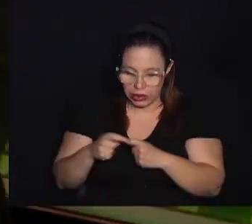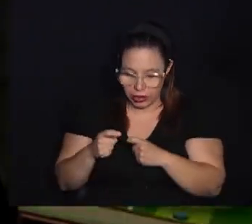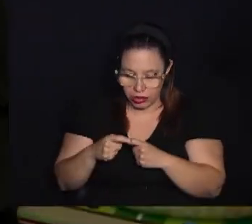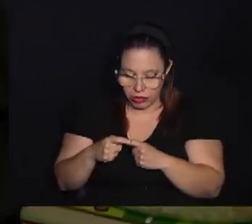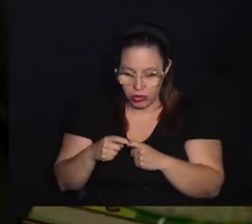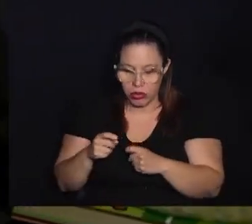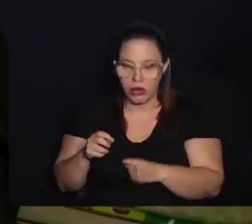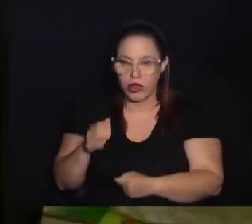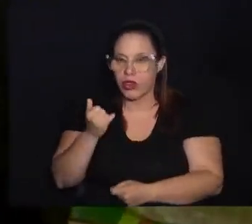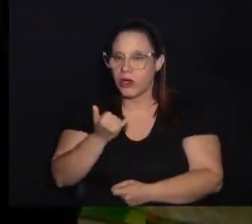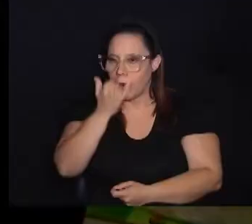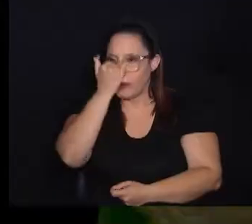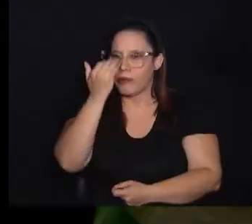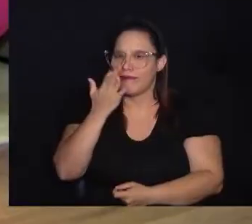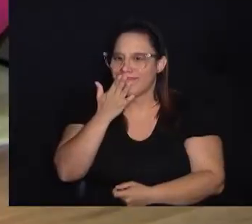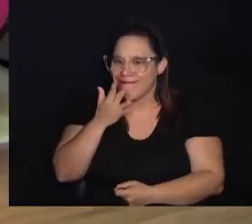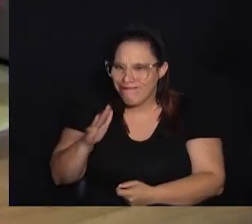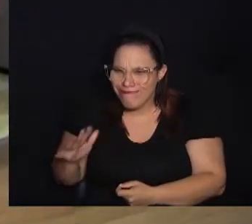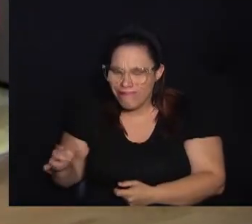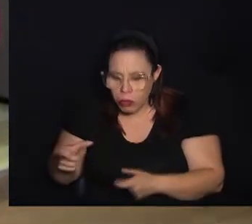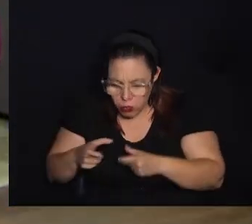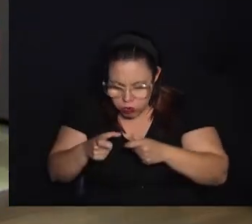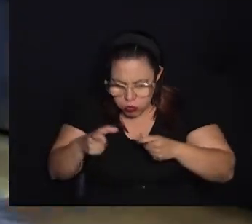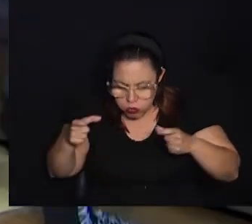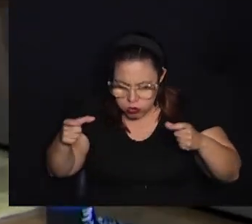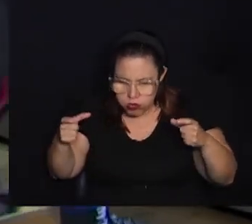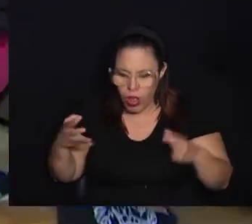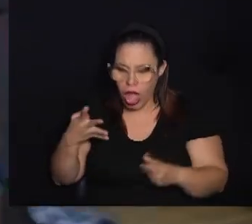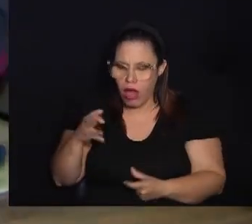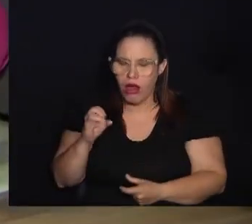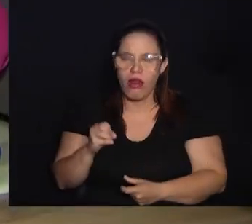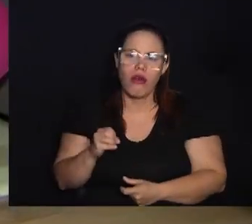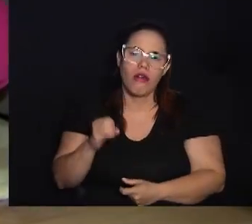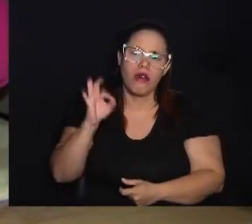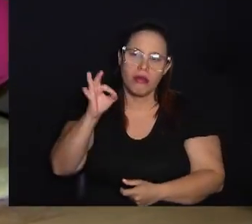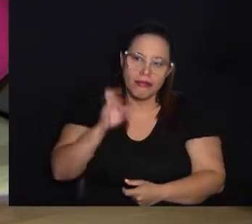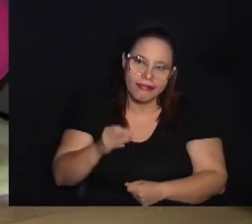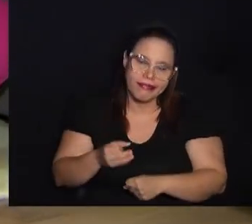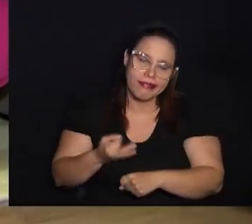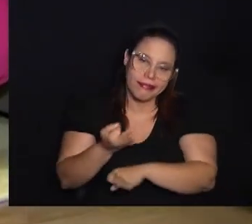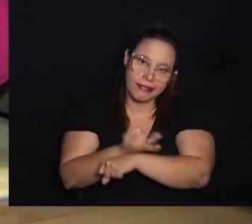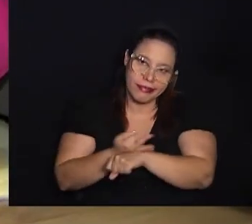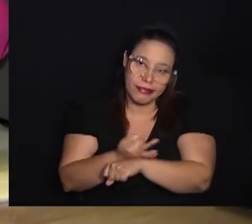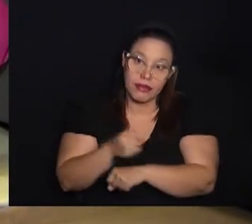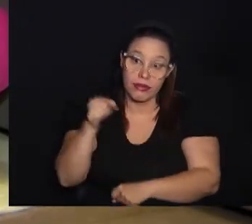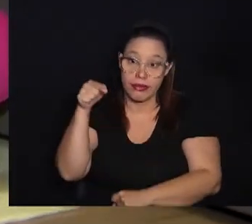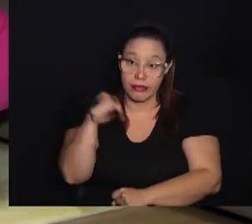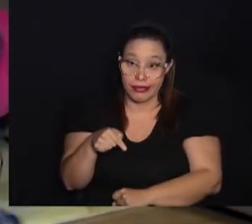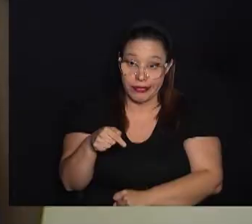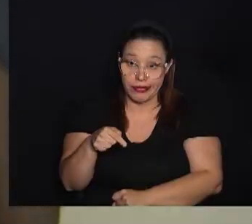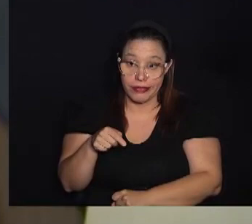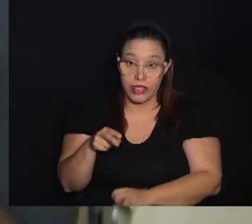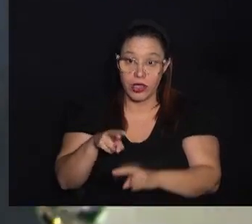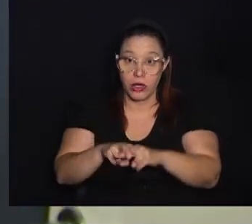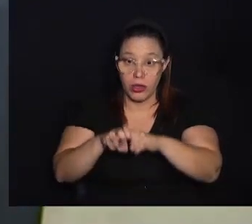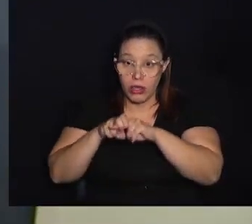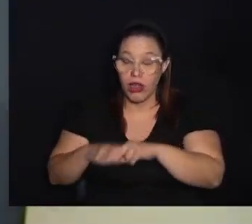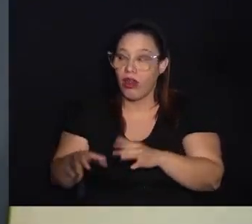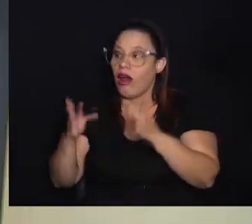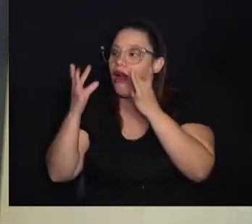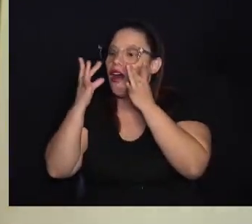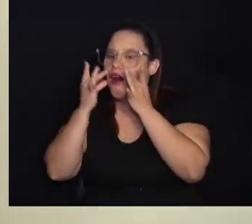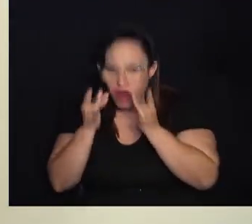com os pequenos aumentam cerca de 40% nessa época do ano. Por isso, a atenção dos pais e